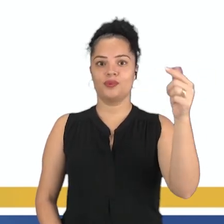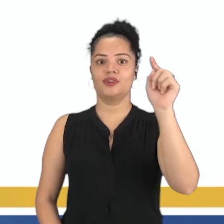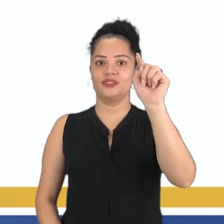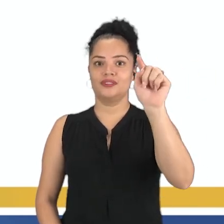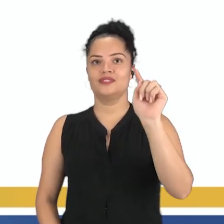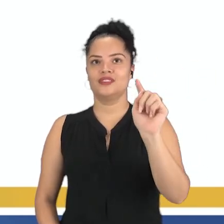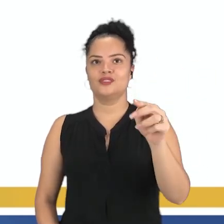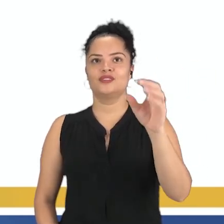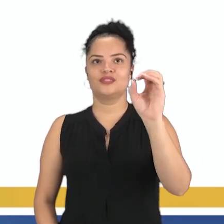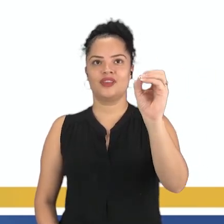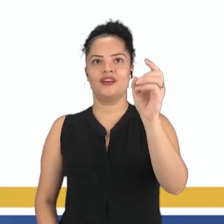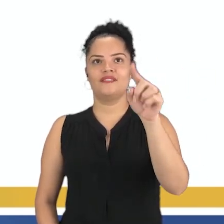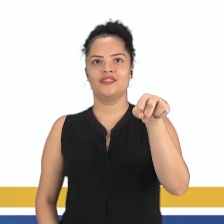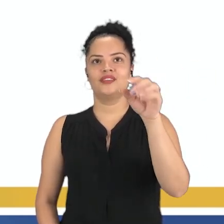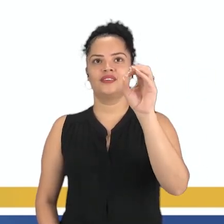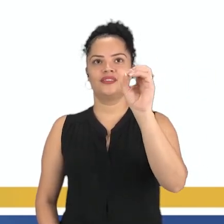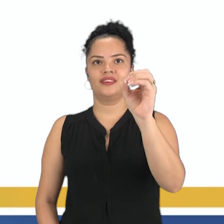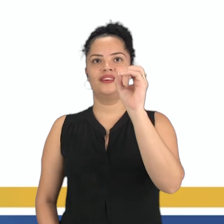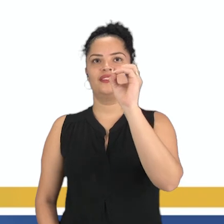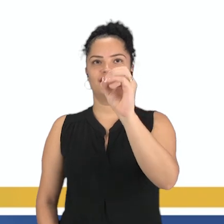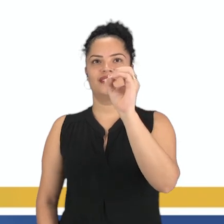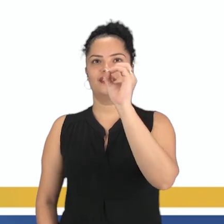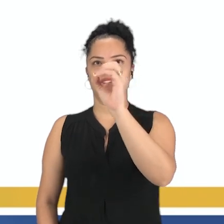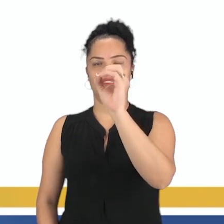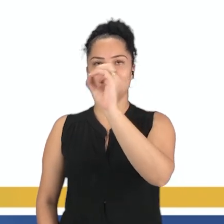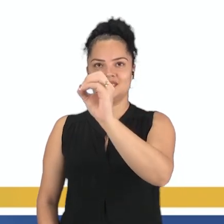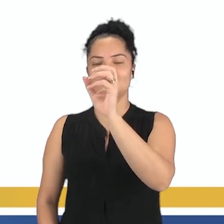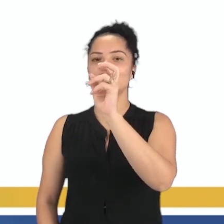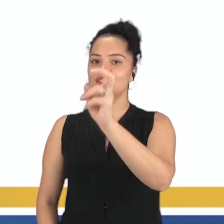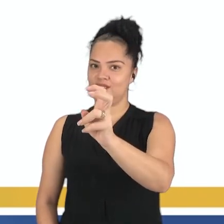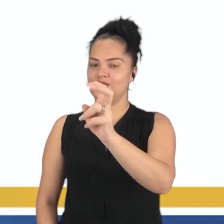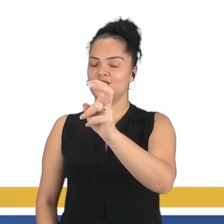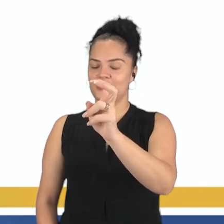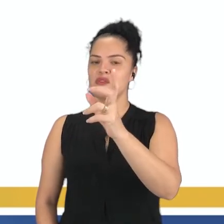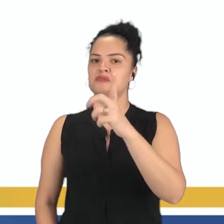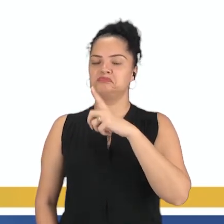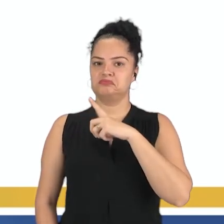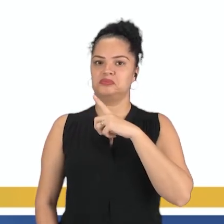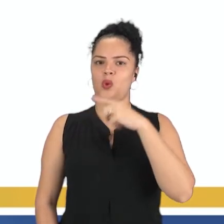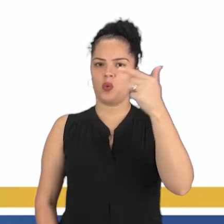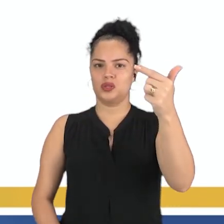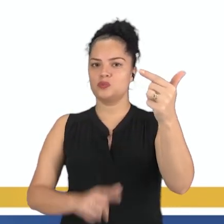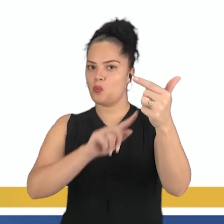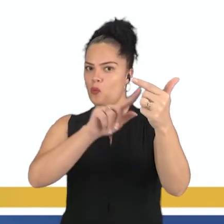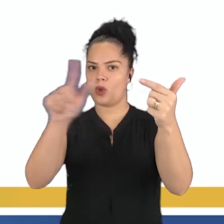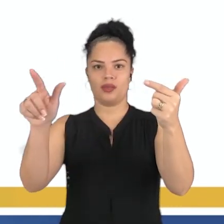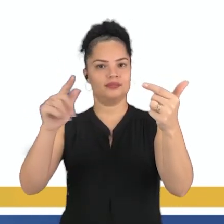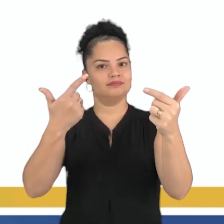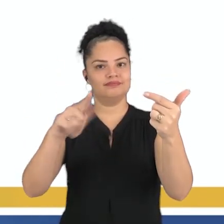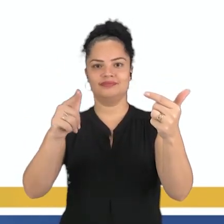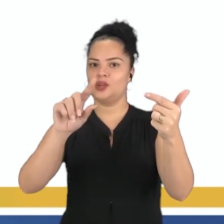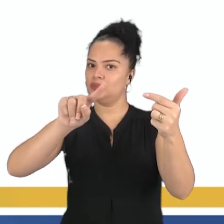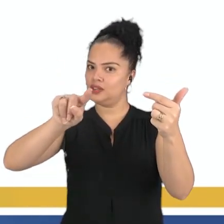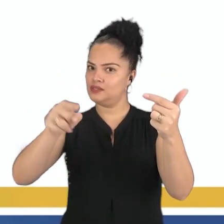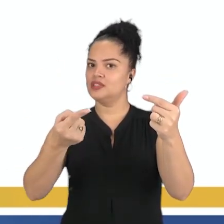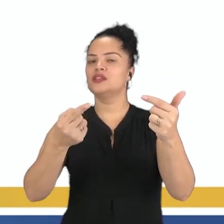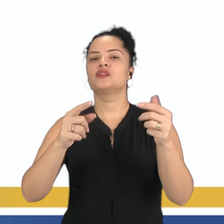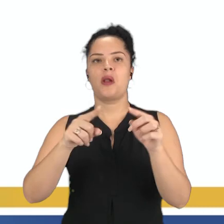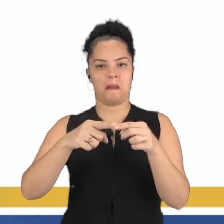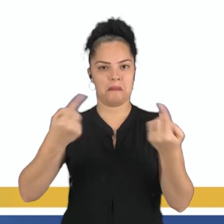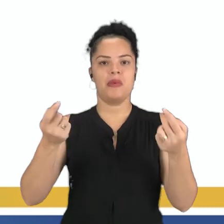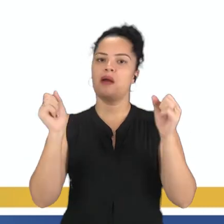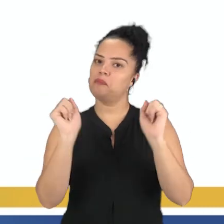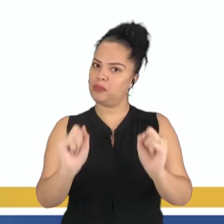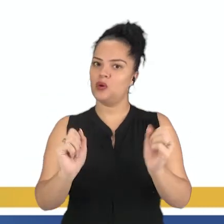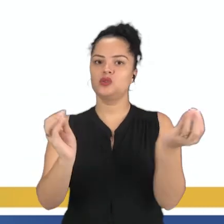0,00005. Bom, o 2 não está com vírgula ali, mas você sabe que eu posso colocar o 2 como 2,000, o tanto de zeros que eu